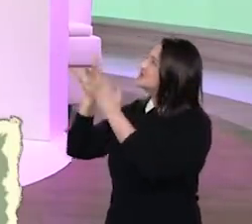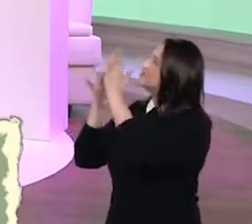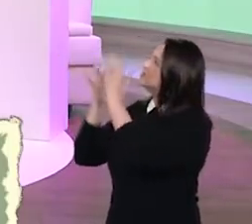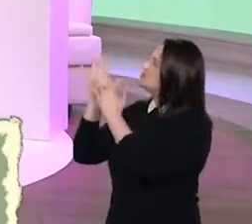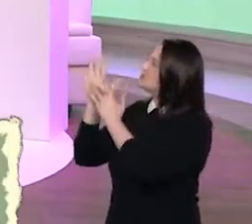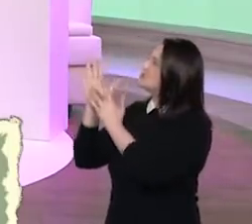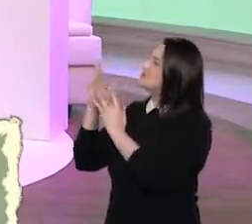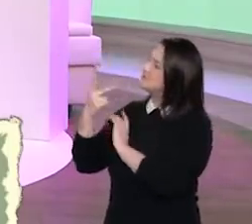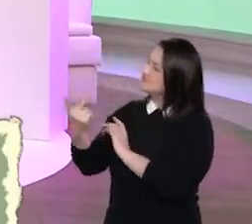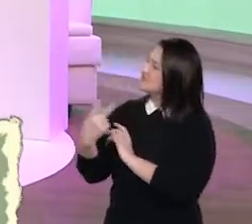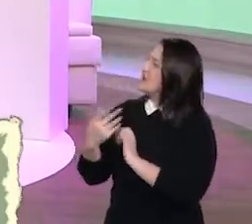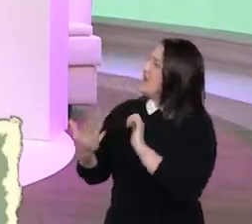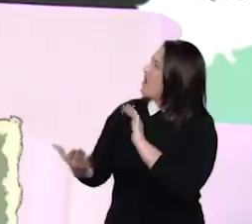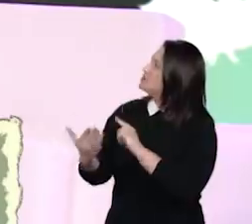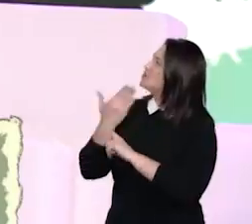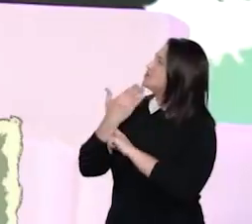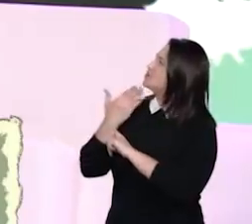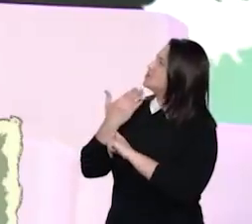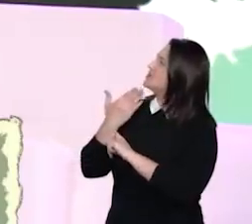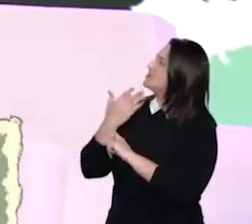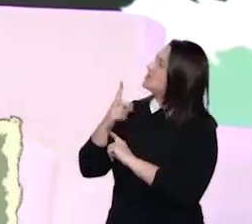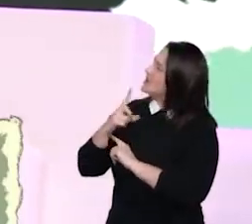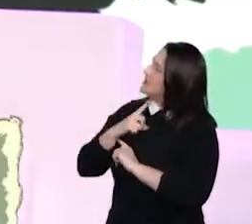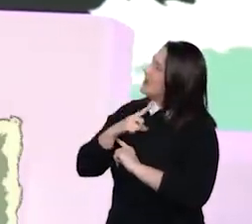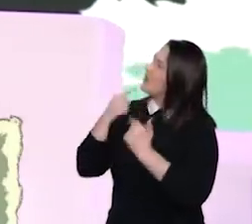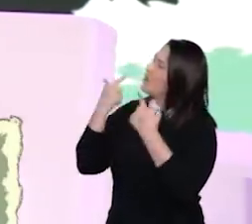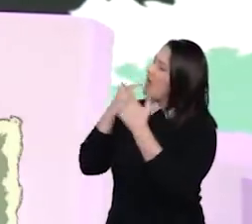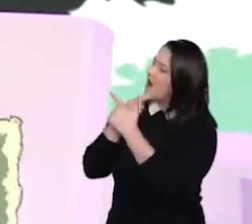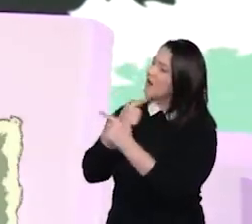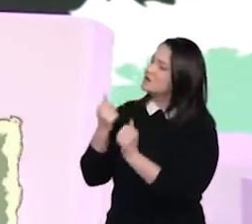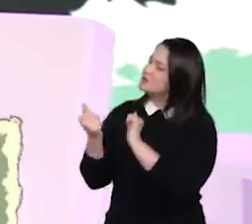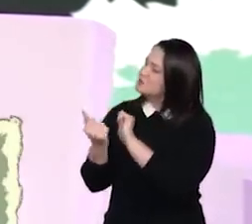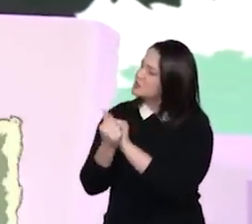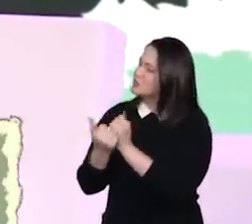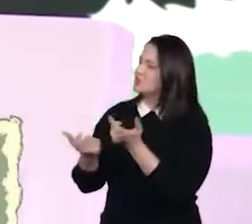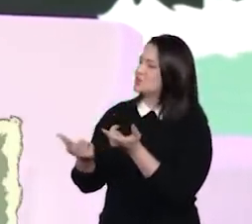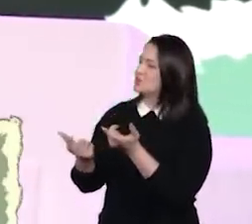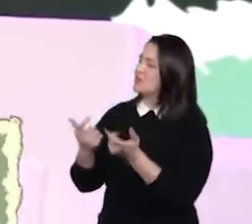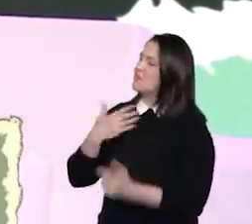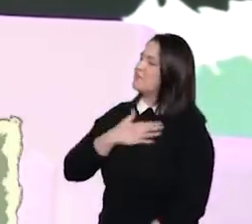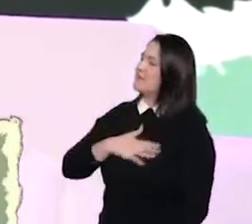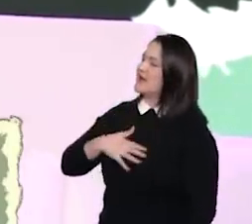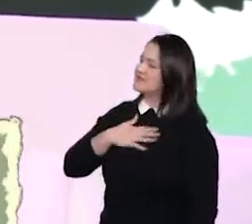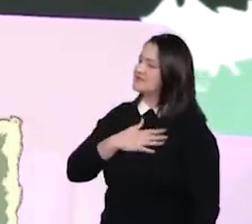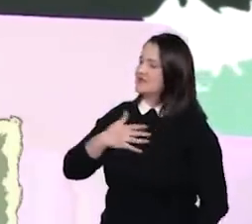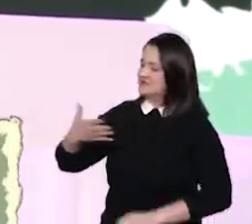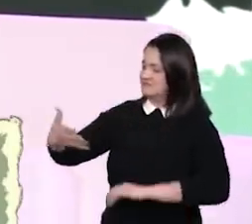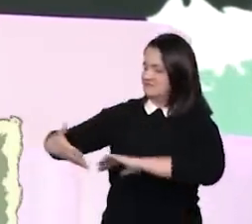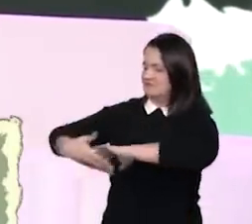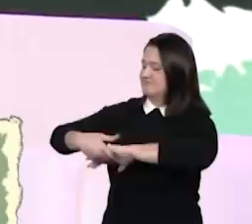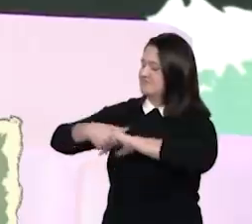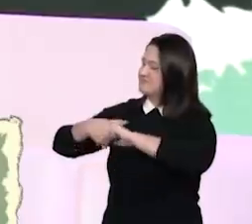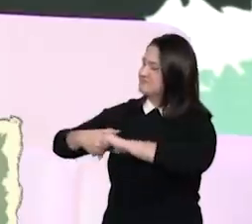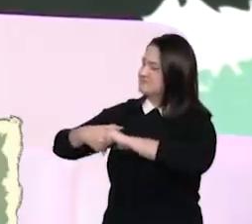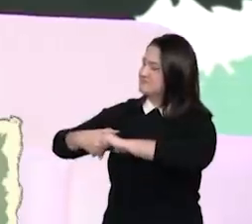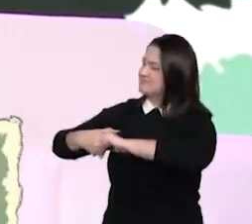tinham. Peça para Jesus devolver para vocês o prazer de pegar na mão um do